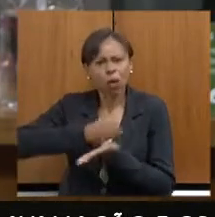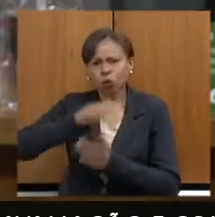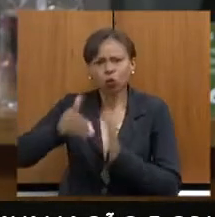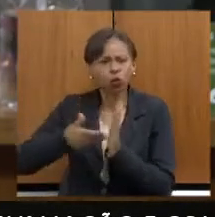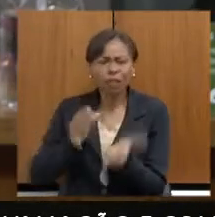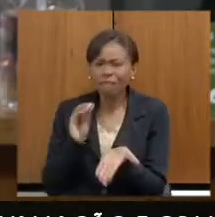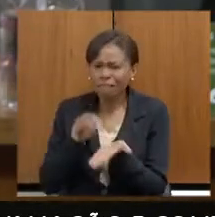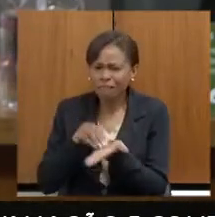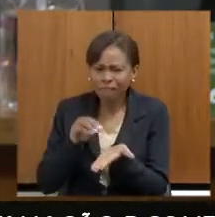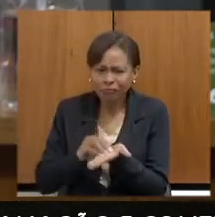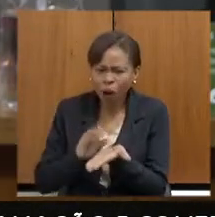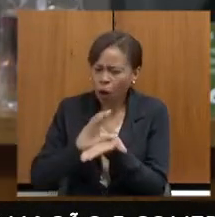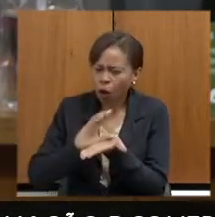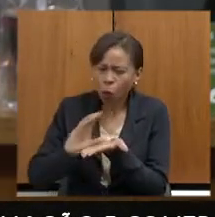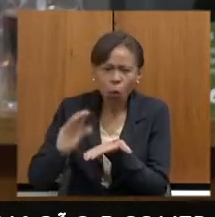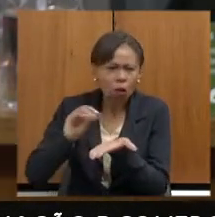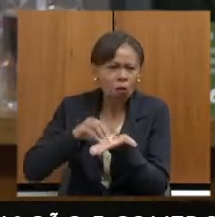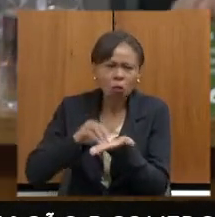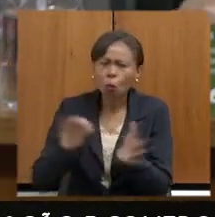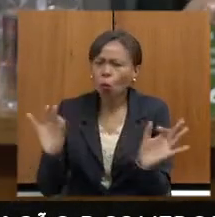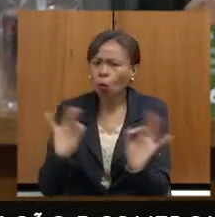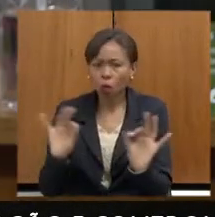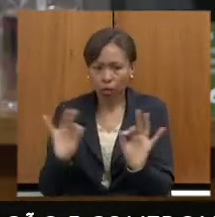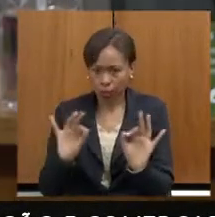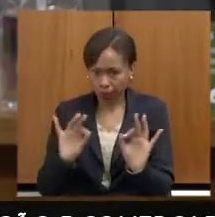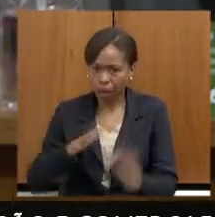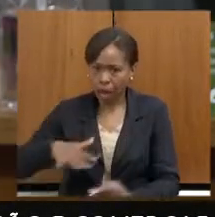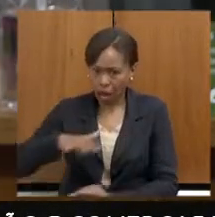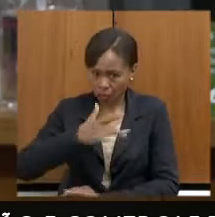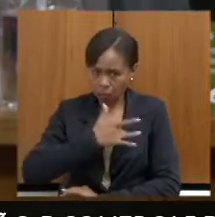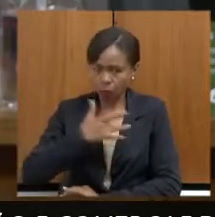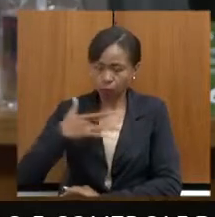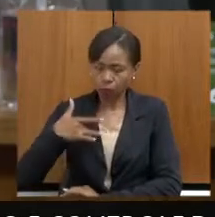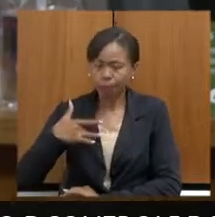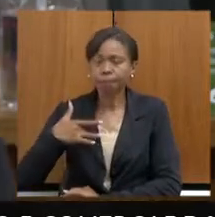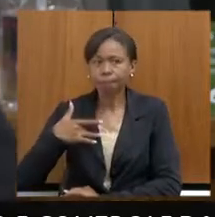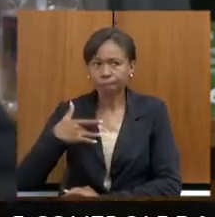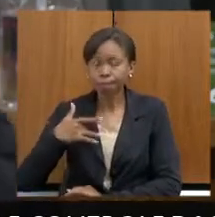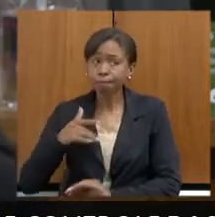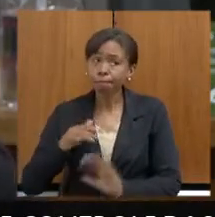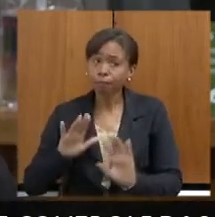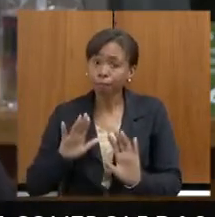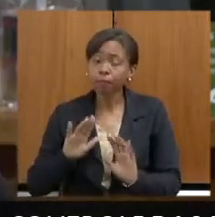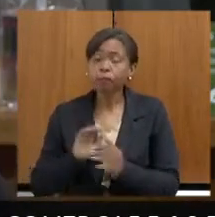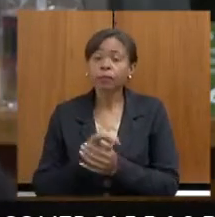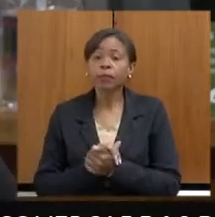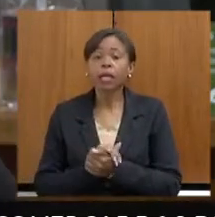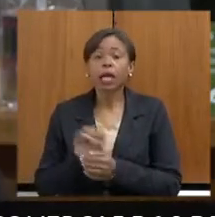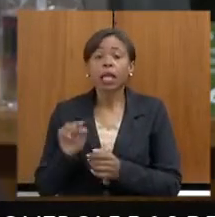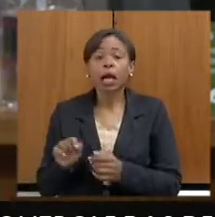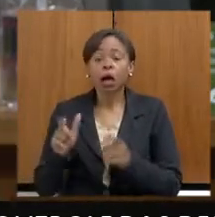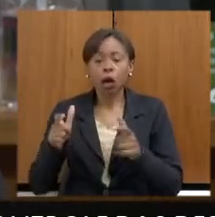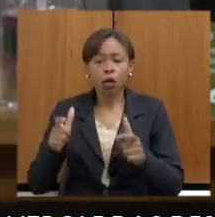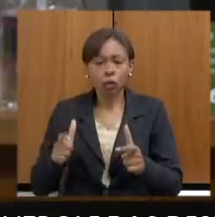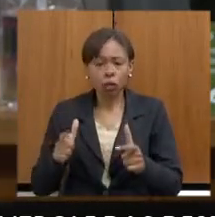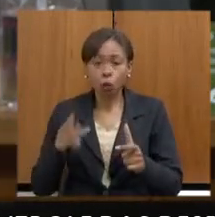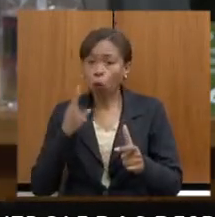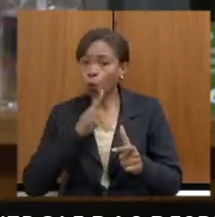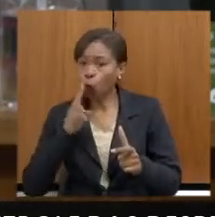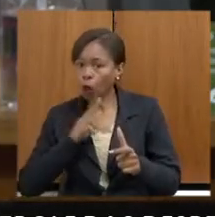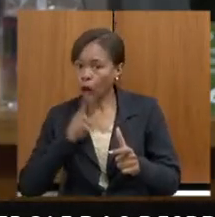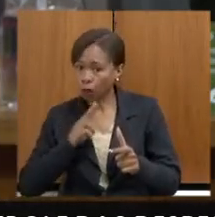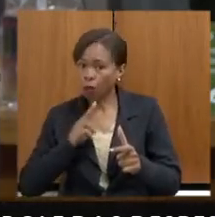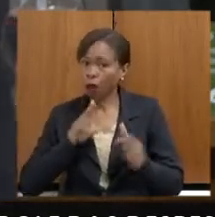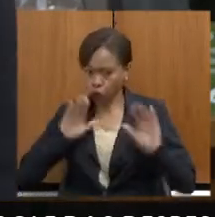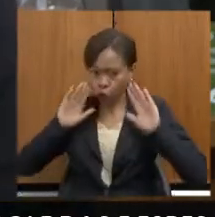nascer para a saúde É e a gente obviamente a unidade de emergência o nosso foco